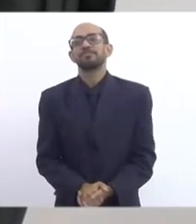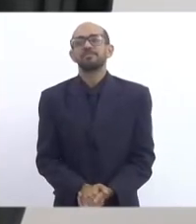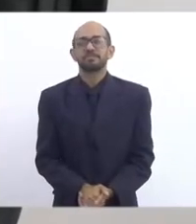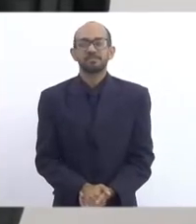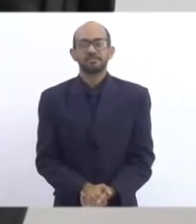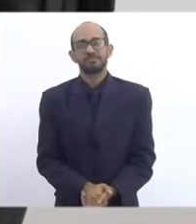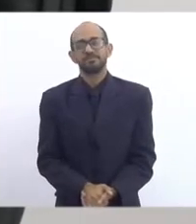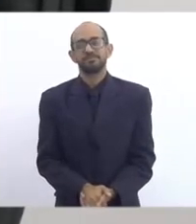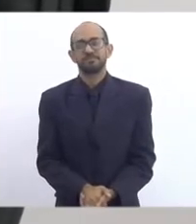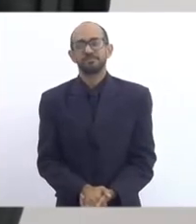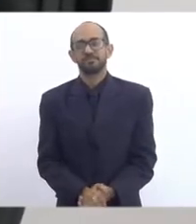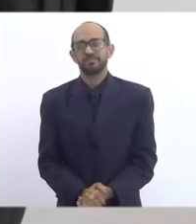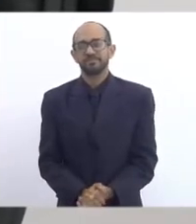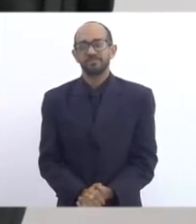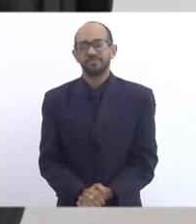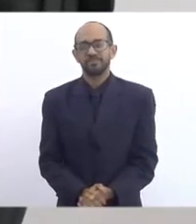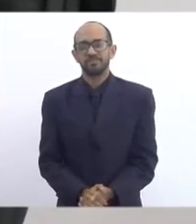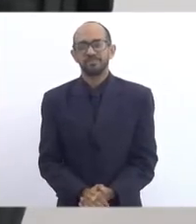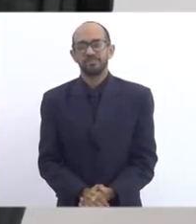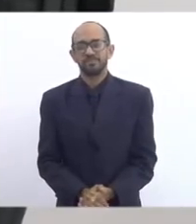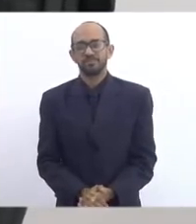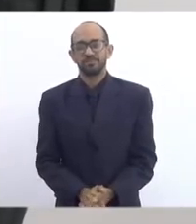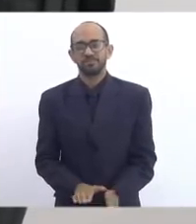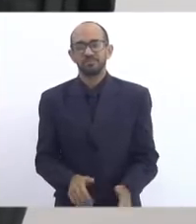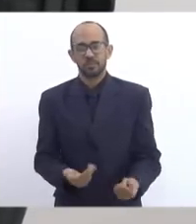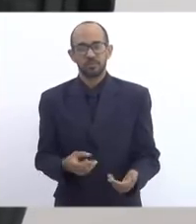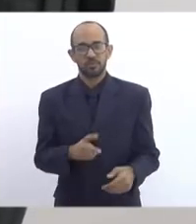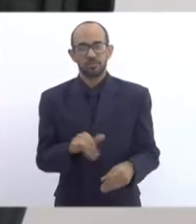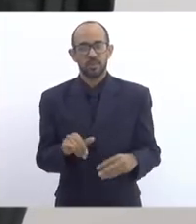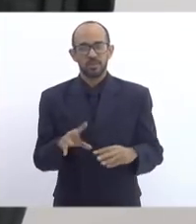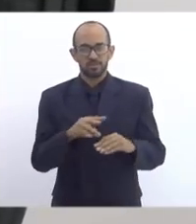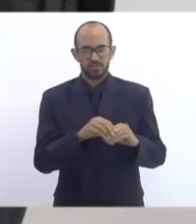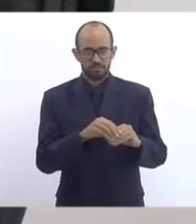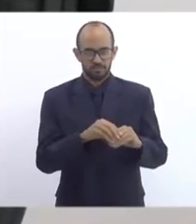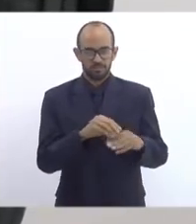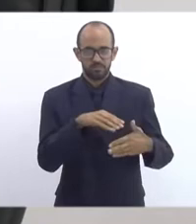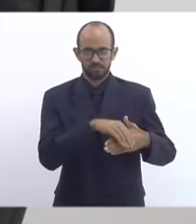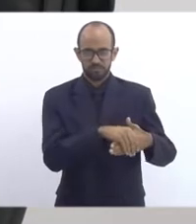Vamos em frente. Bom, vai a anexação.